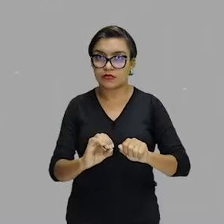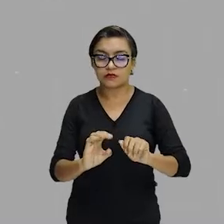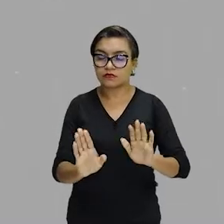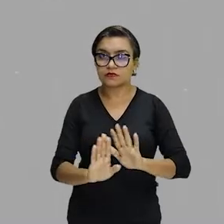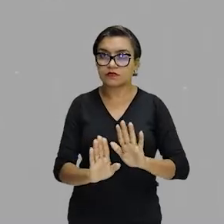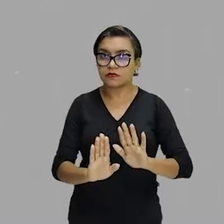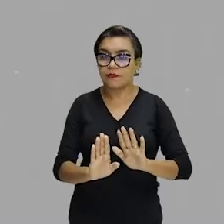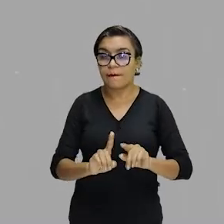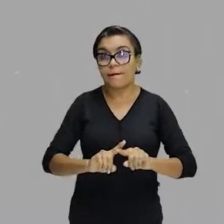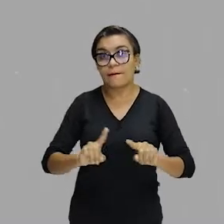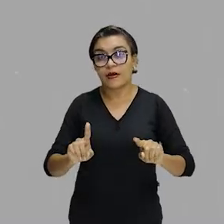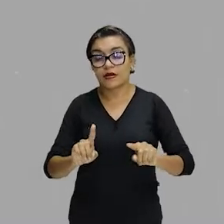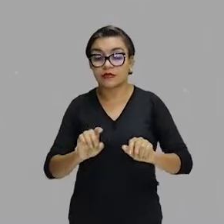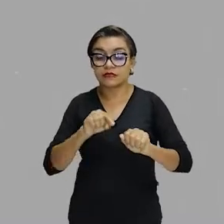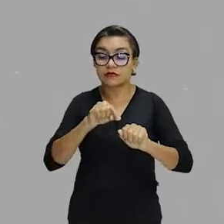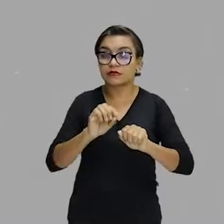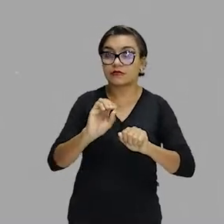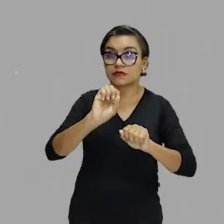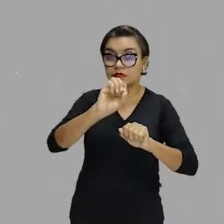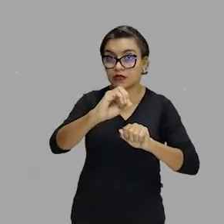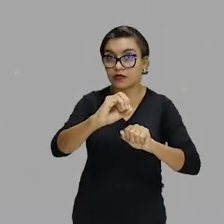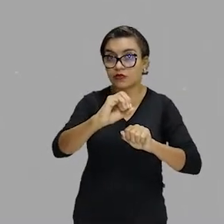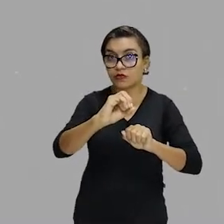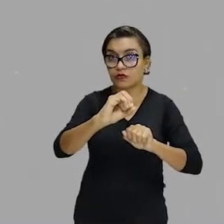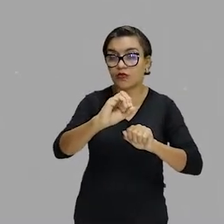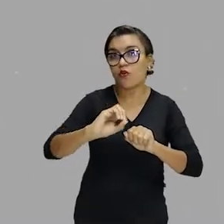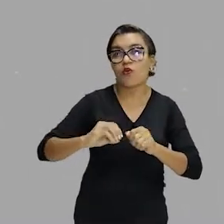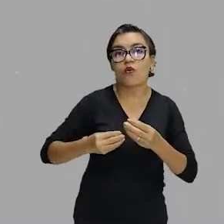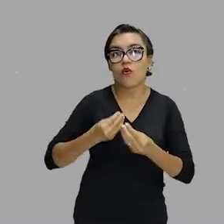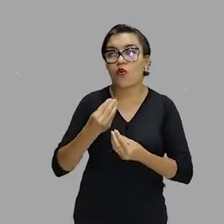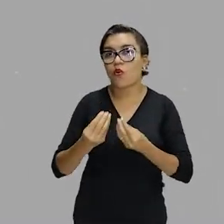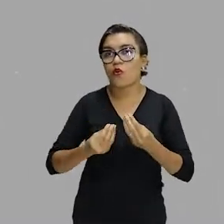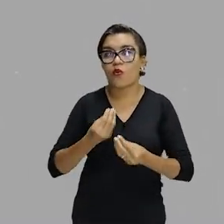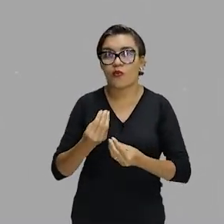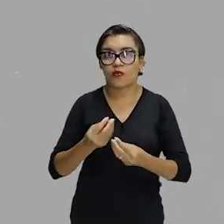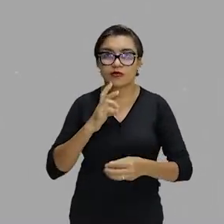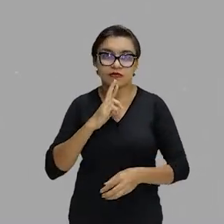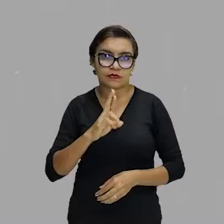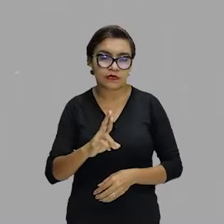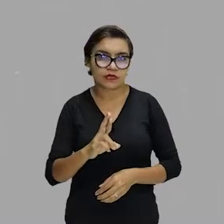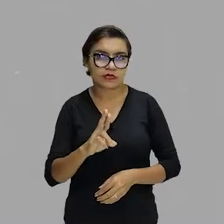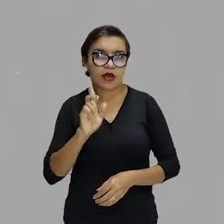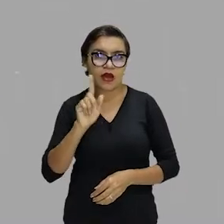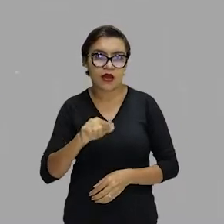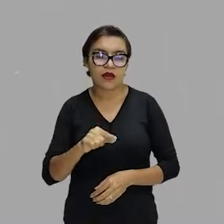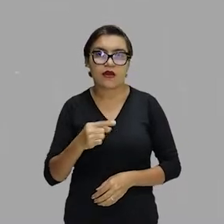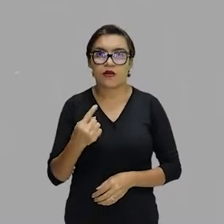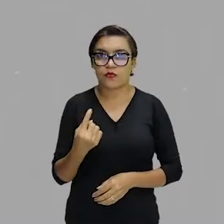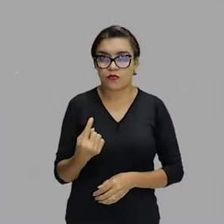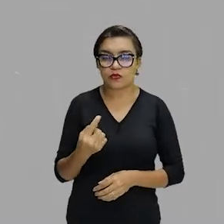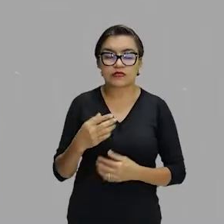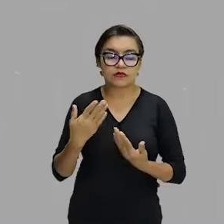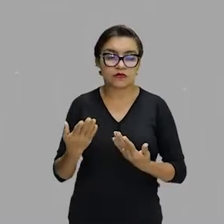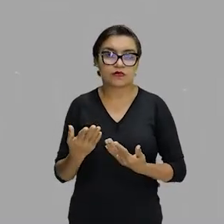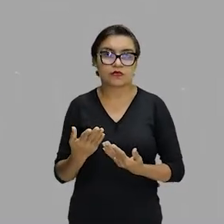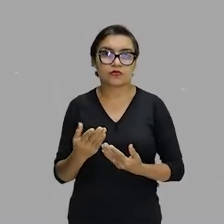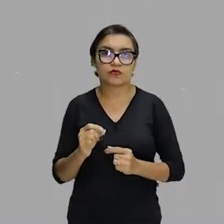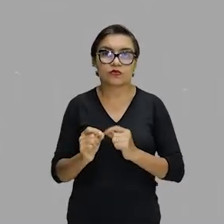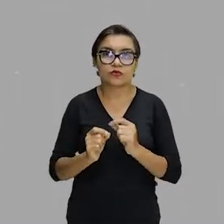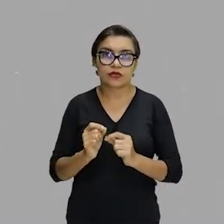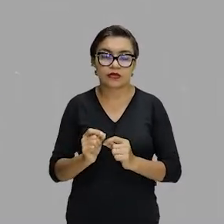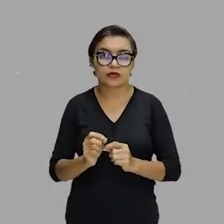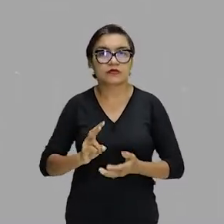ser 0, mas e se no expoente dele tiver o 0? Qual vai ser a nossa resposta? Vai ser a unidade. Então, convencionamos